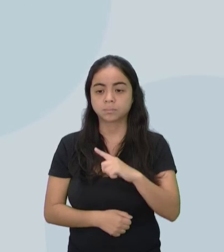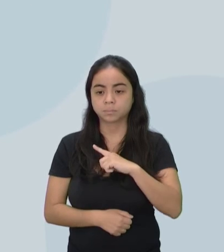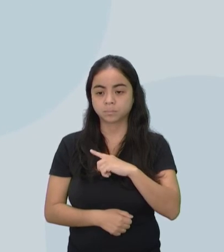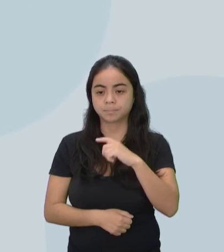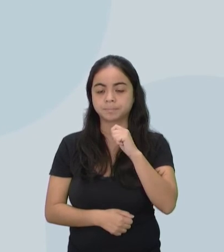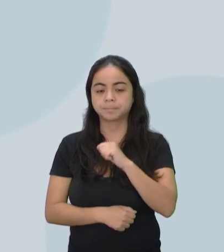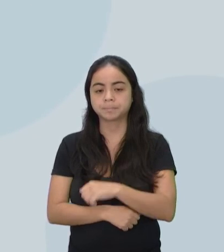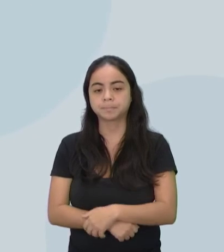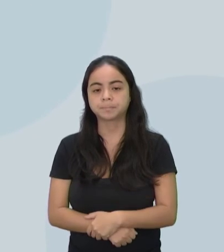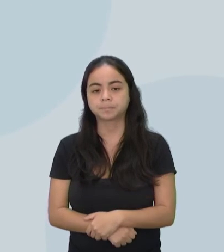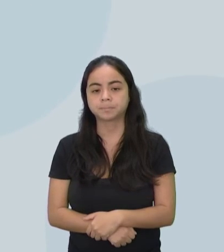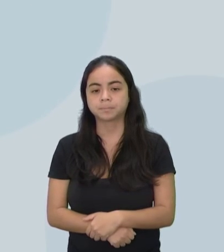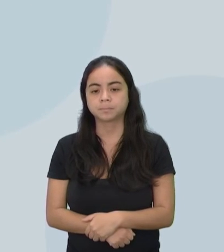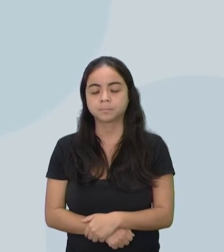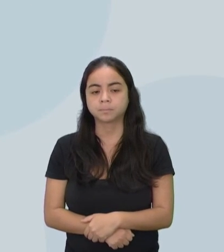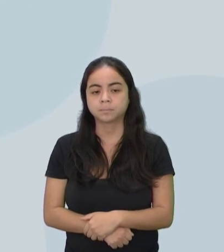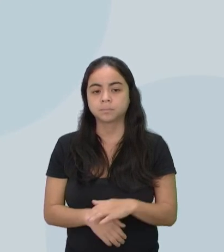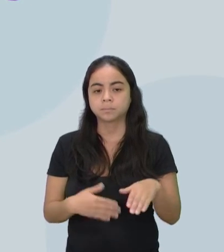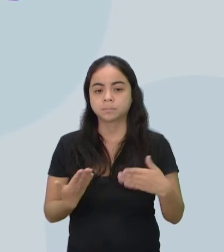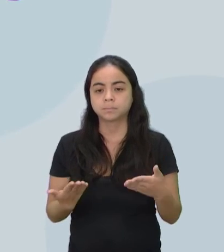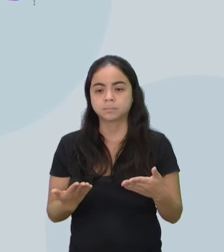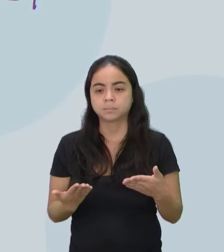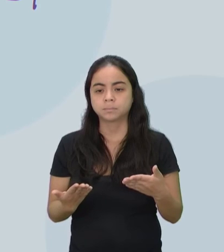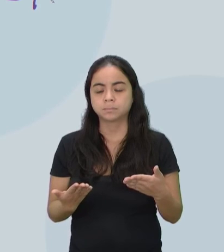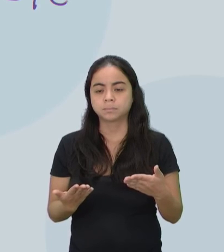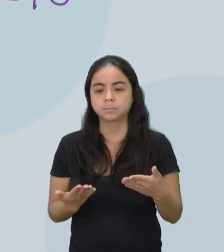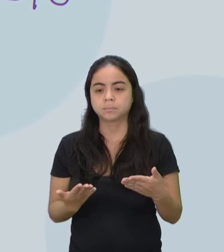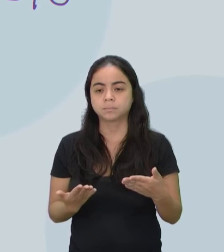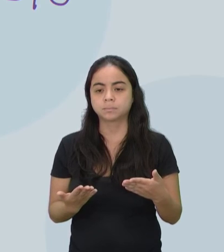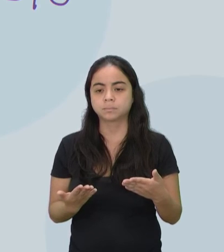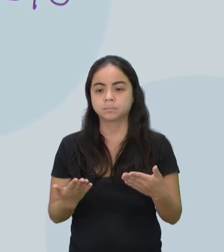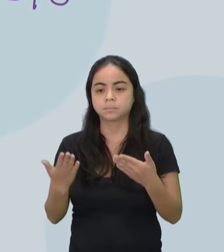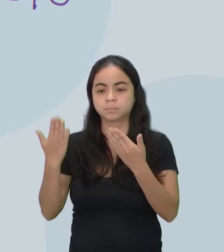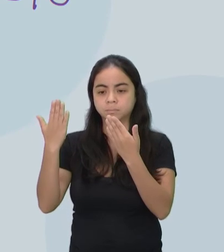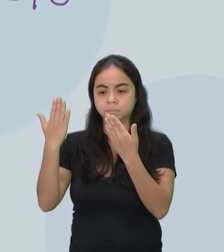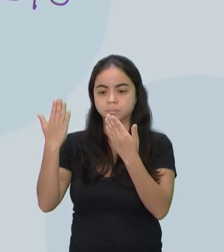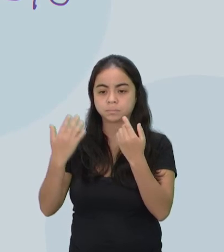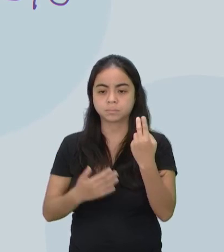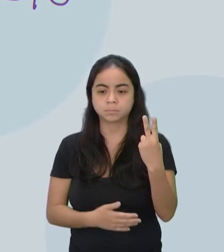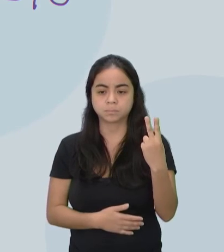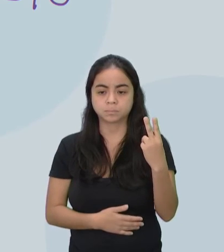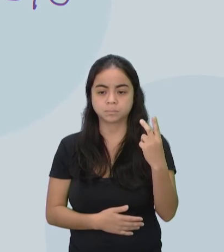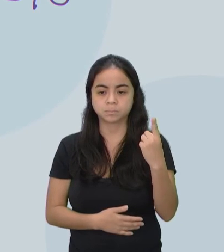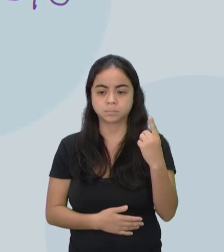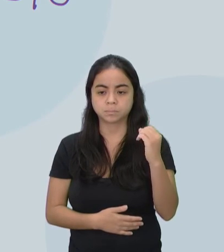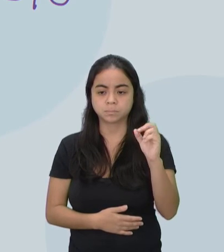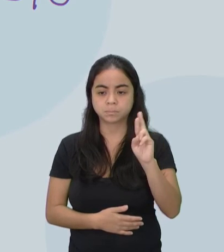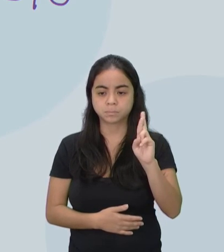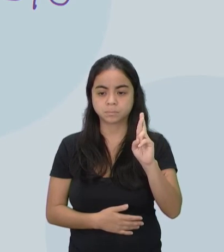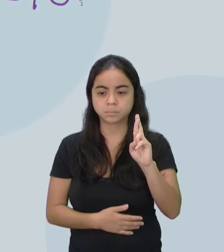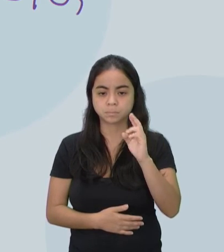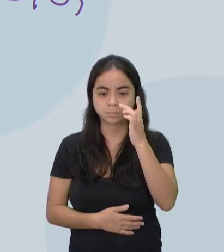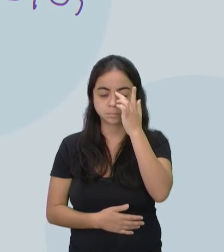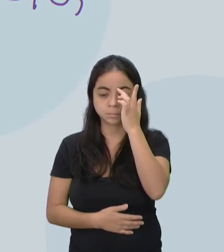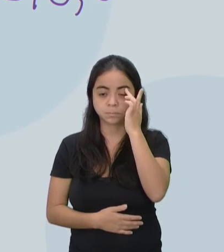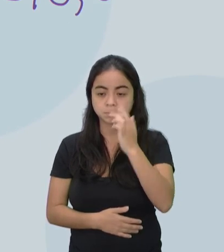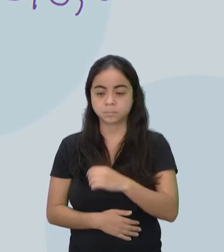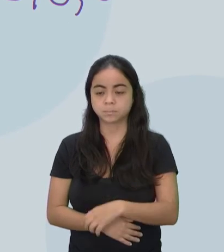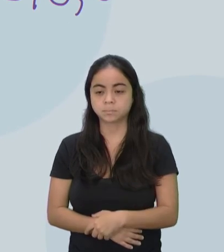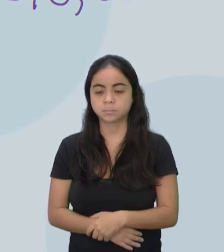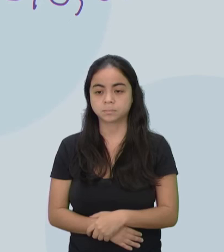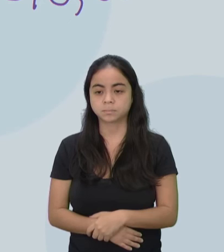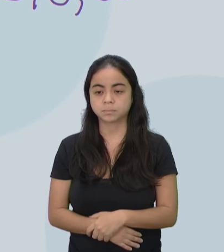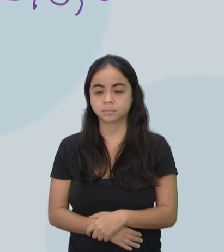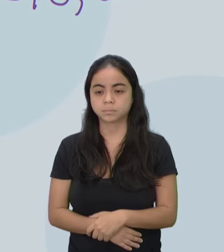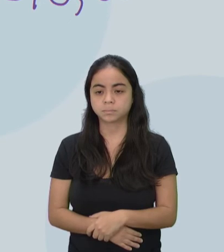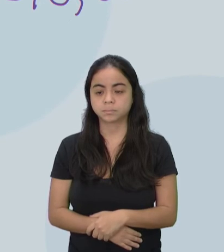ó, o valor aí que o valor que sobra, né, que a